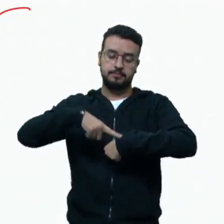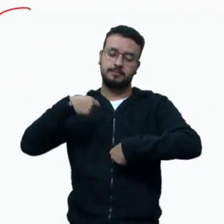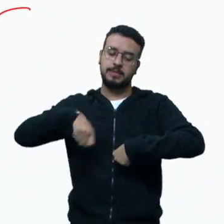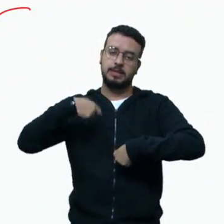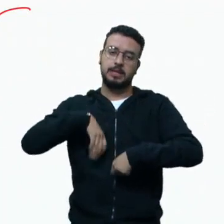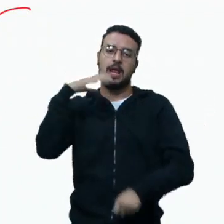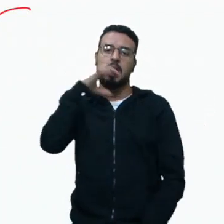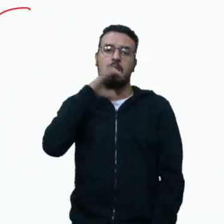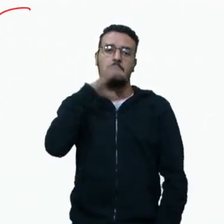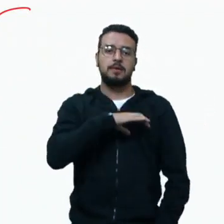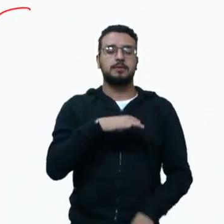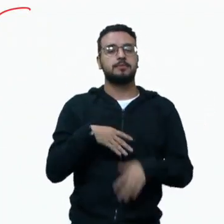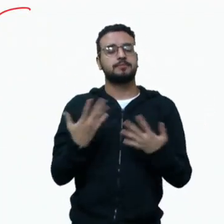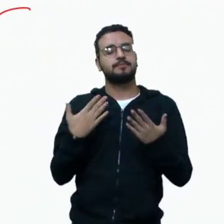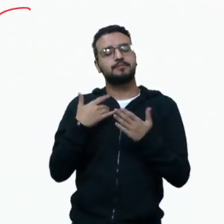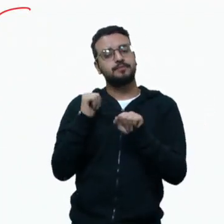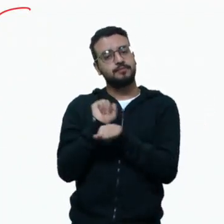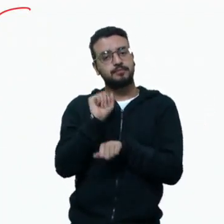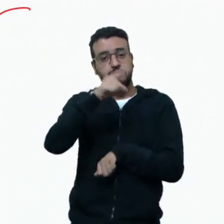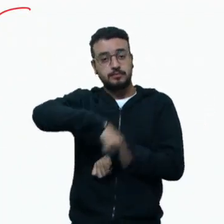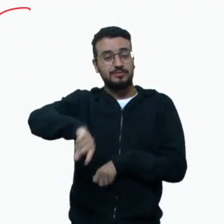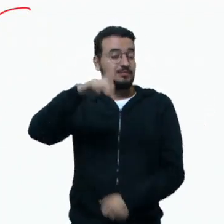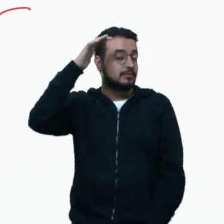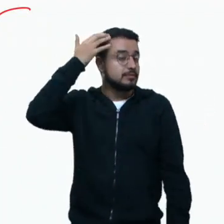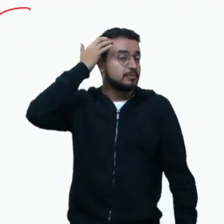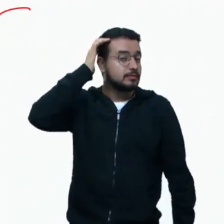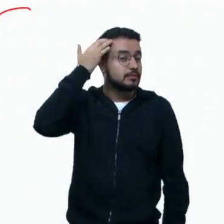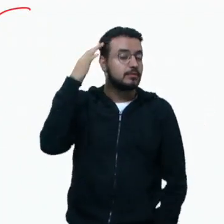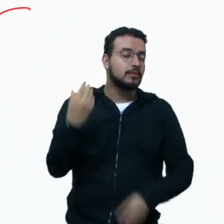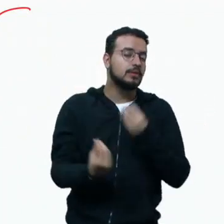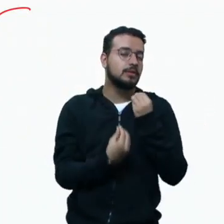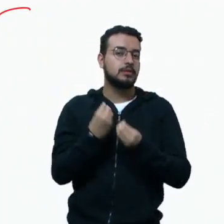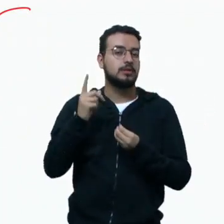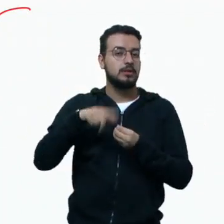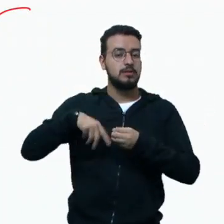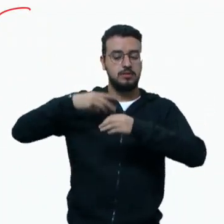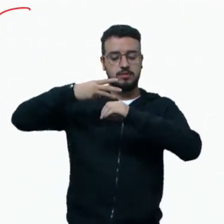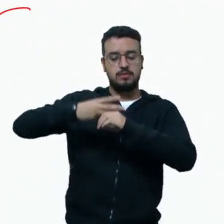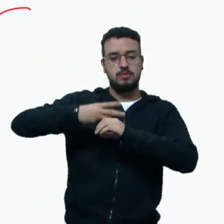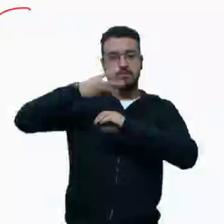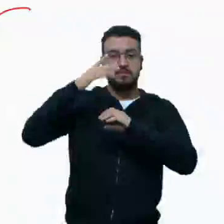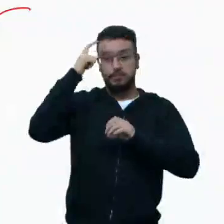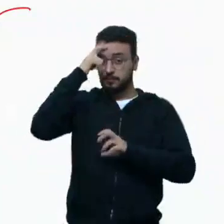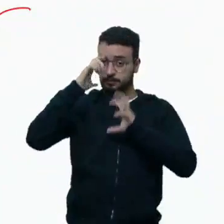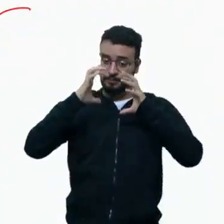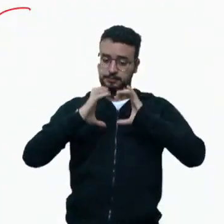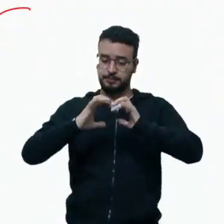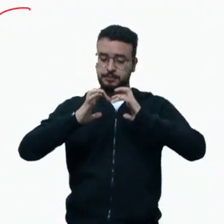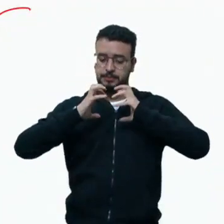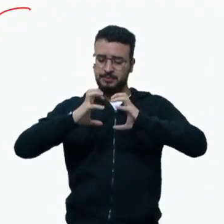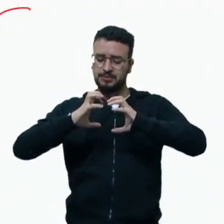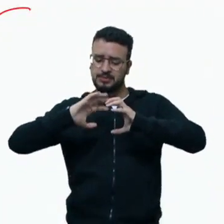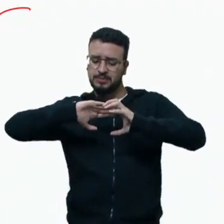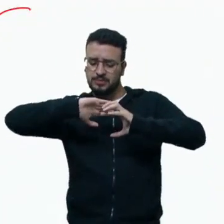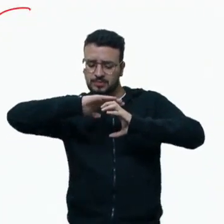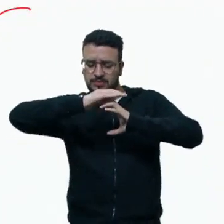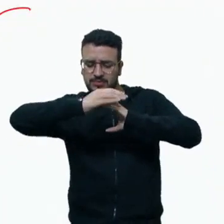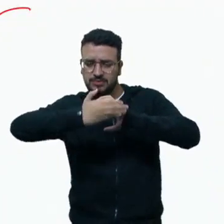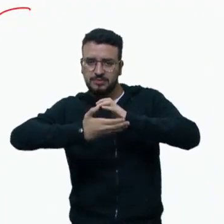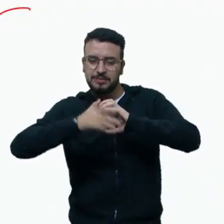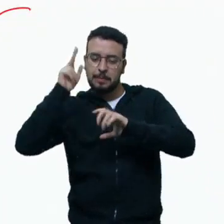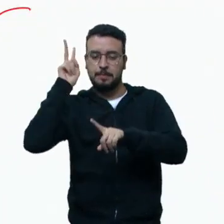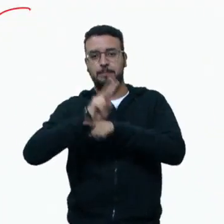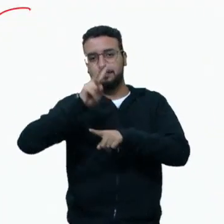quero que vocês compreendam a importância que a meninge tem. Tá? É ela que vai proteger nosso sistema